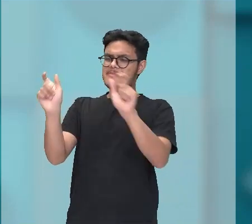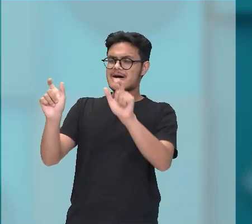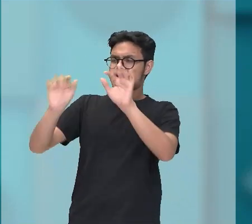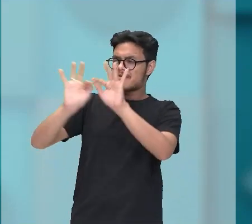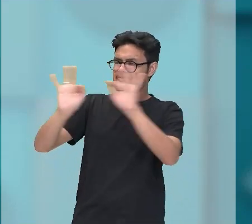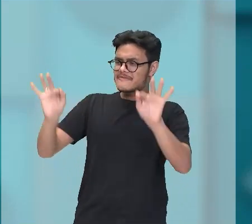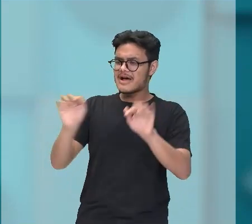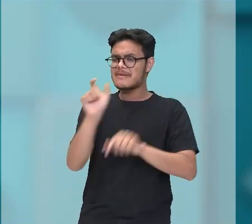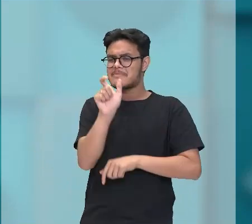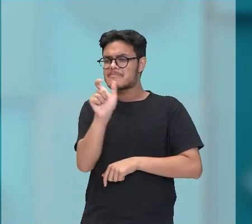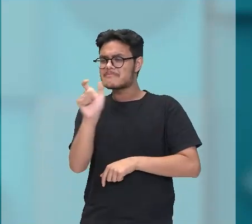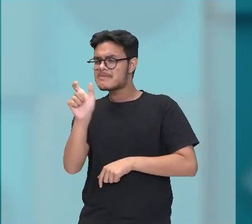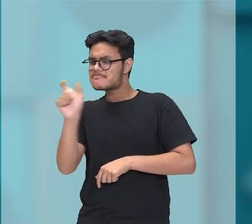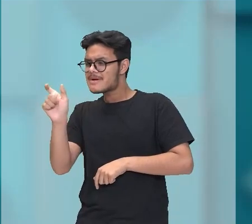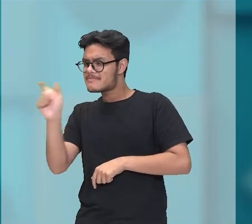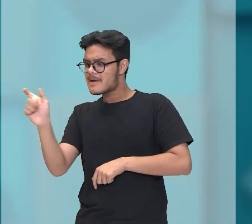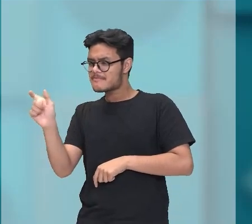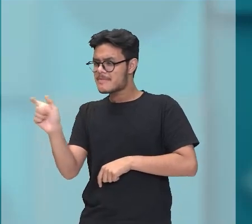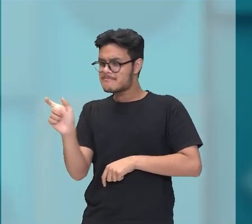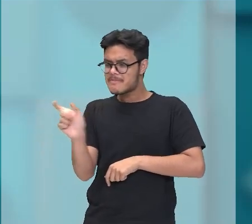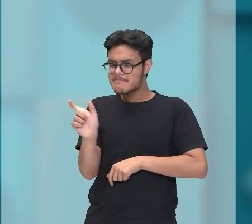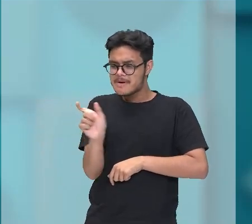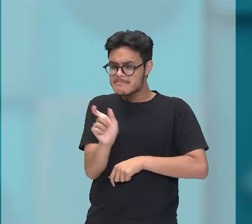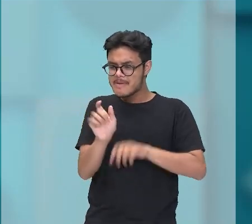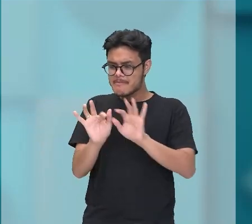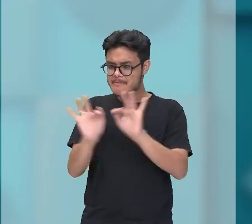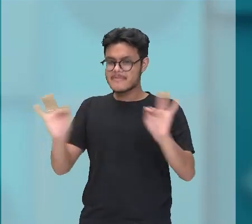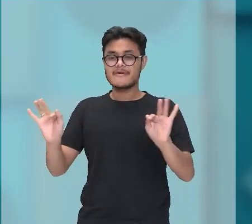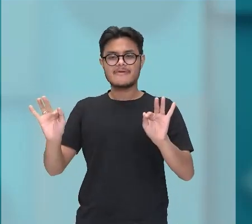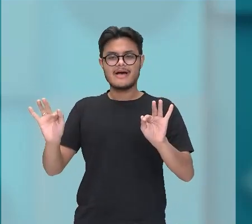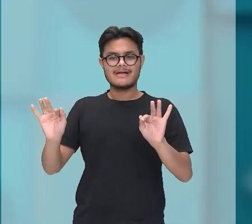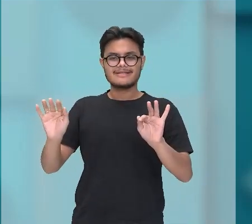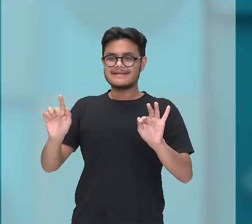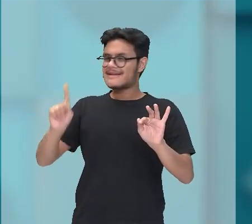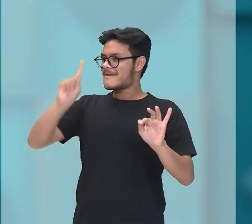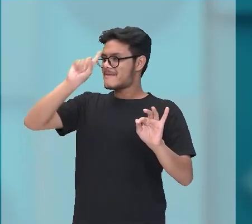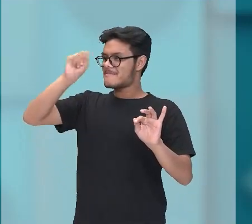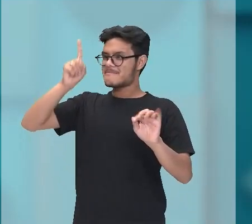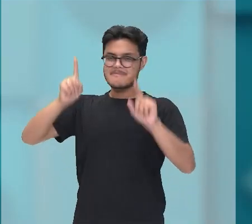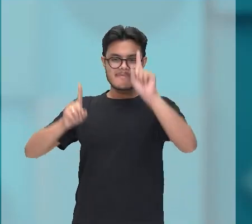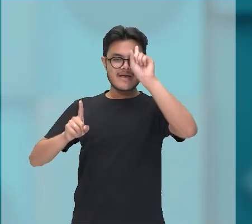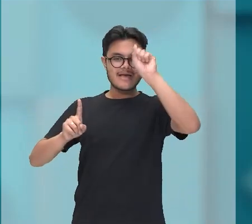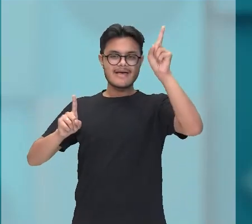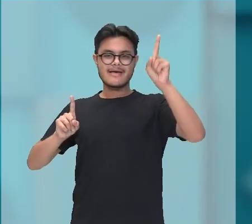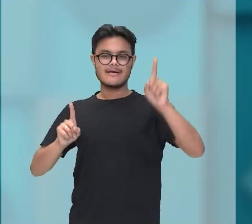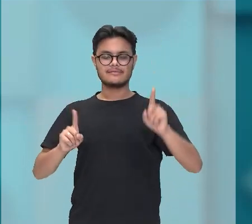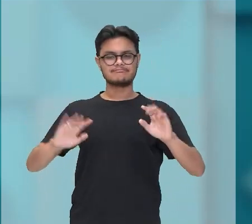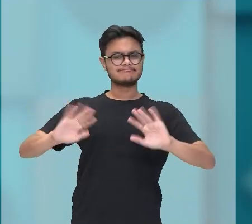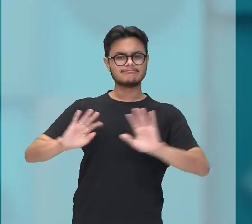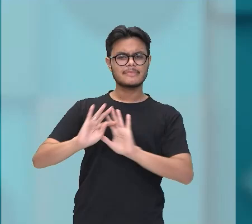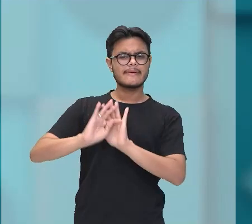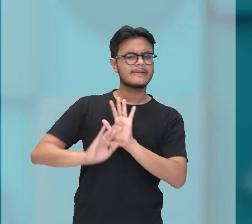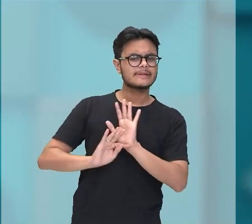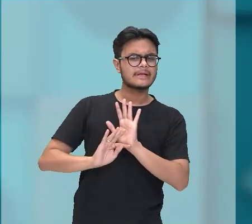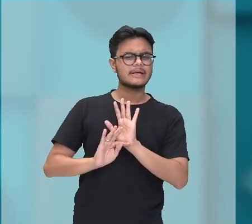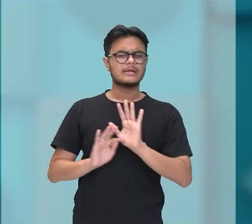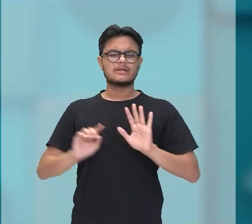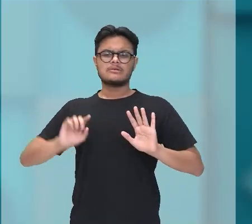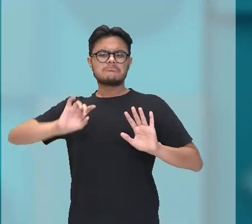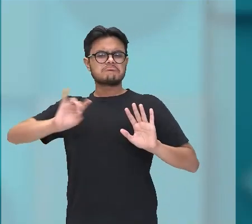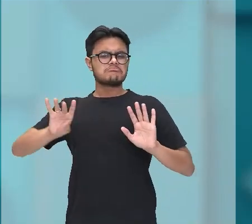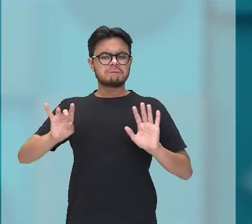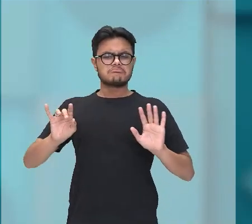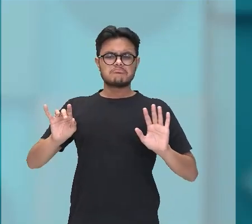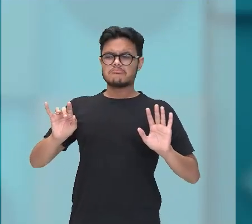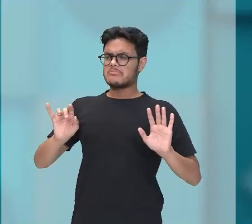em sentenças e essas sentenças representam ideias, né? Mas um texto não é feito, não é formado por